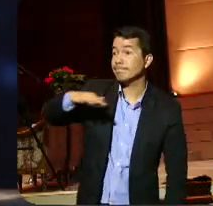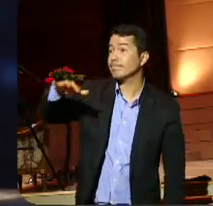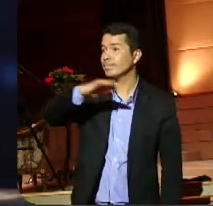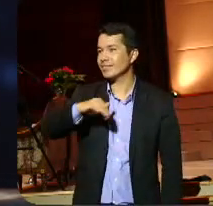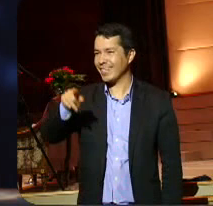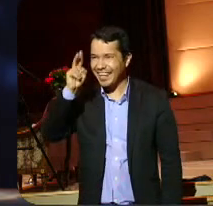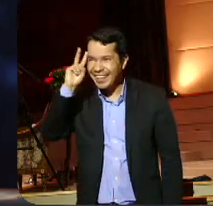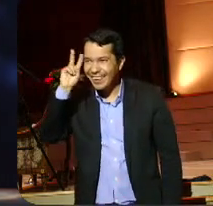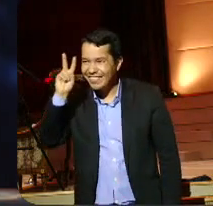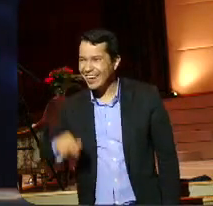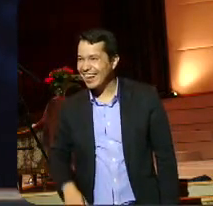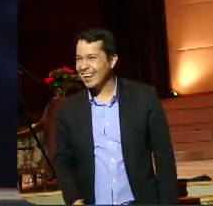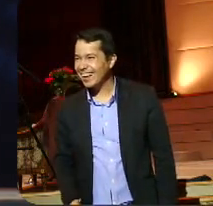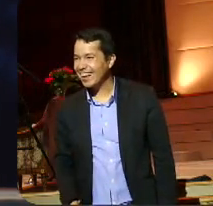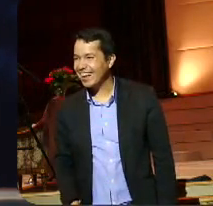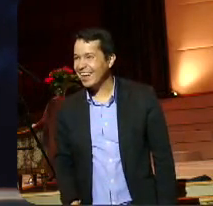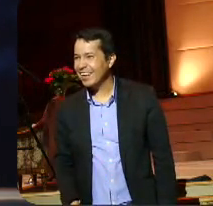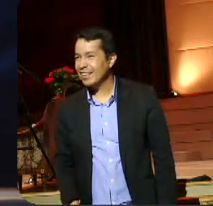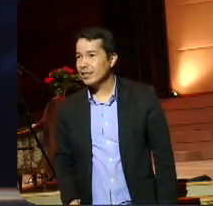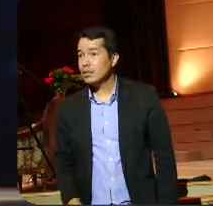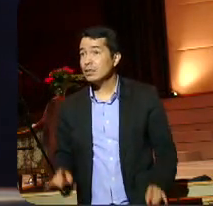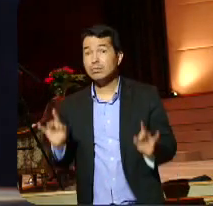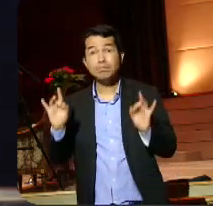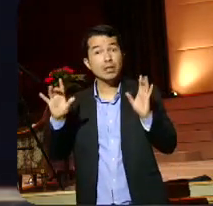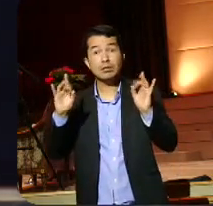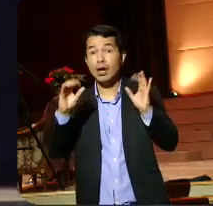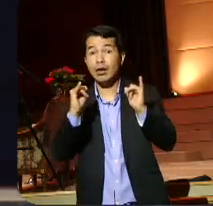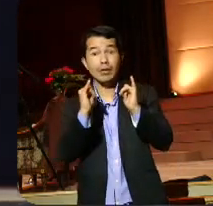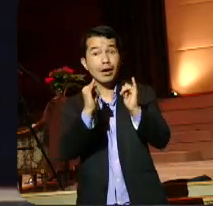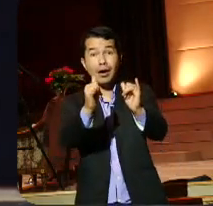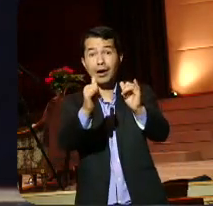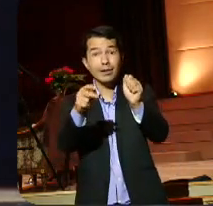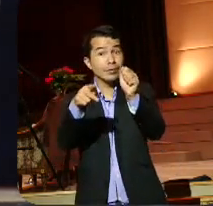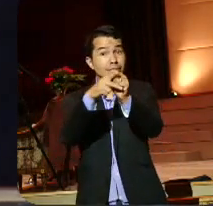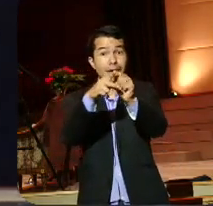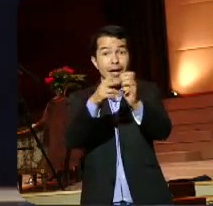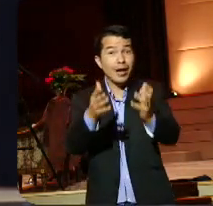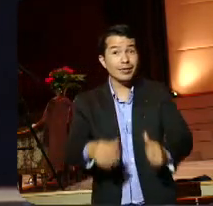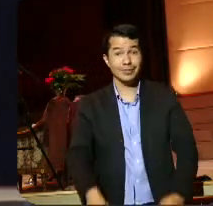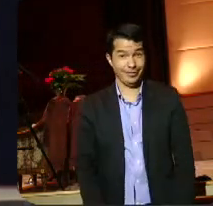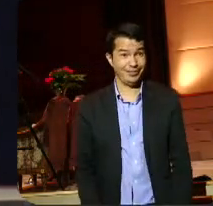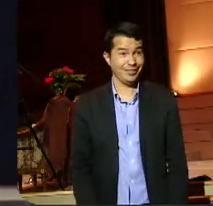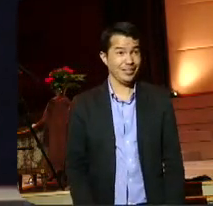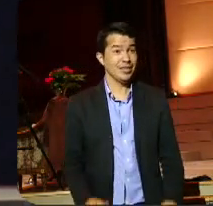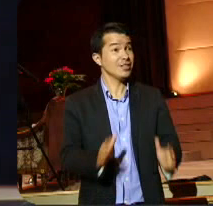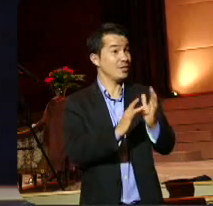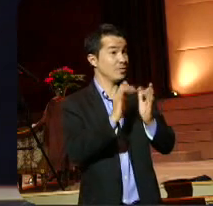Você lembra da profecia? Quando eu ressuscitar, eu tenho um encontro marcado com você.